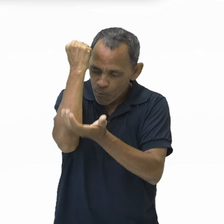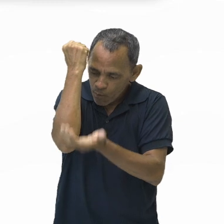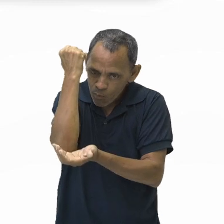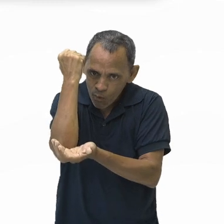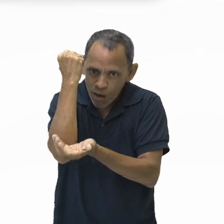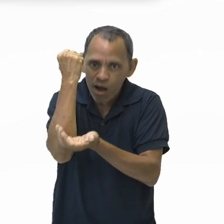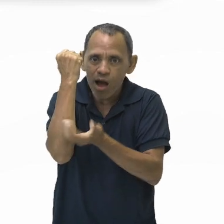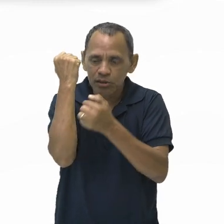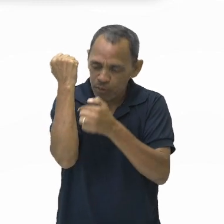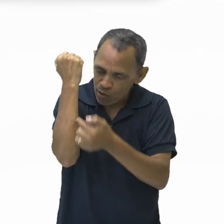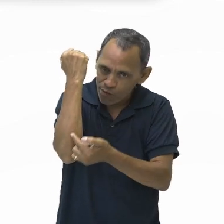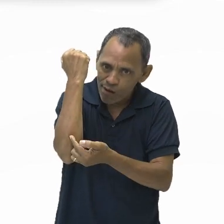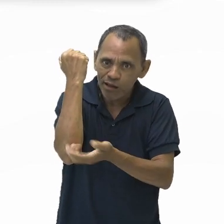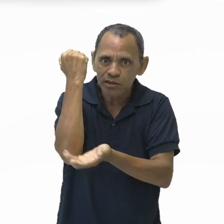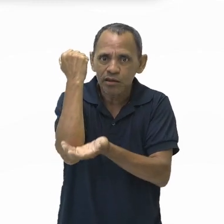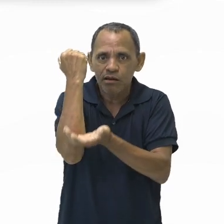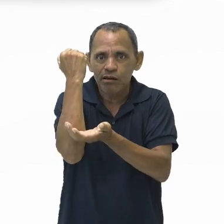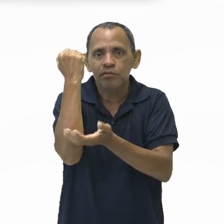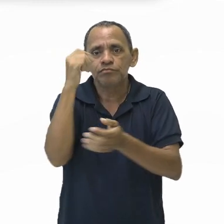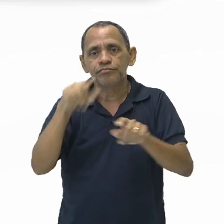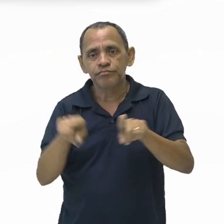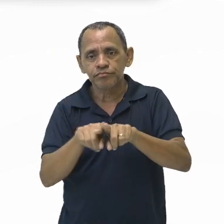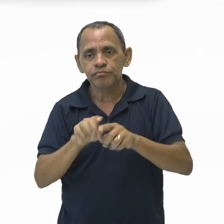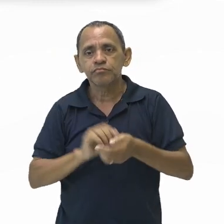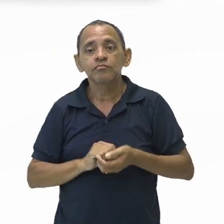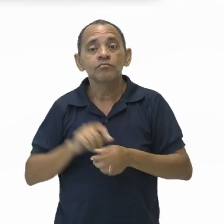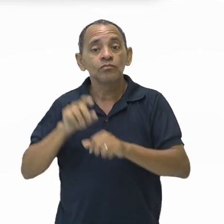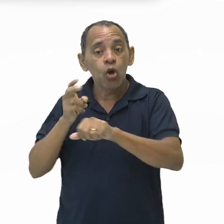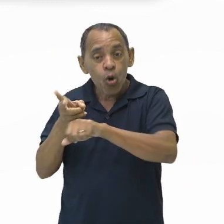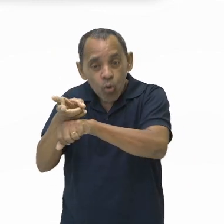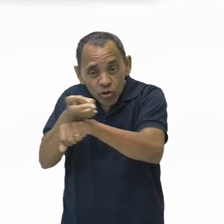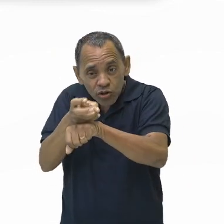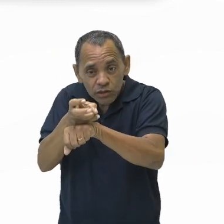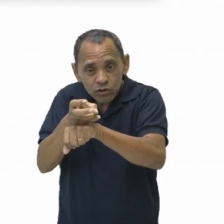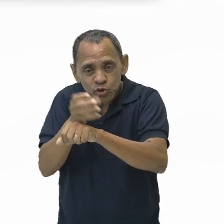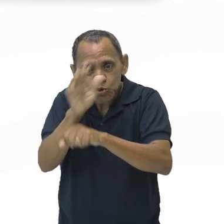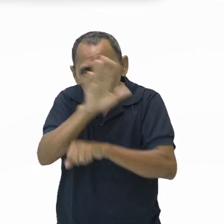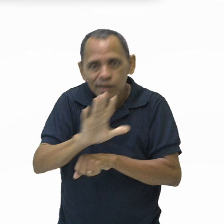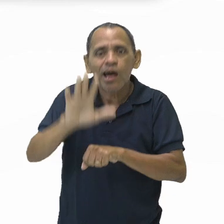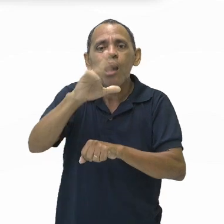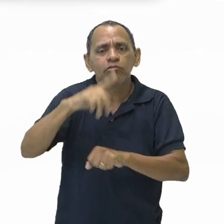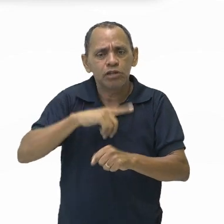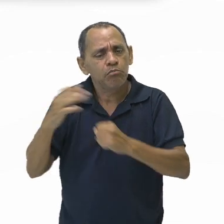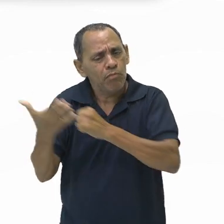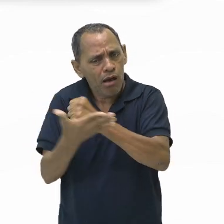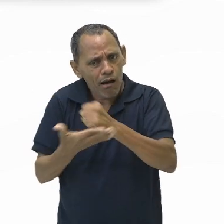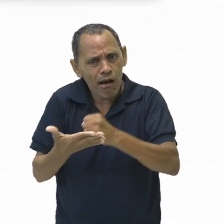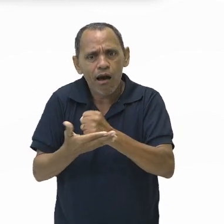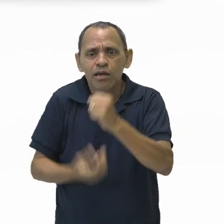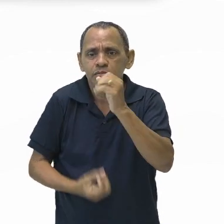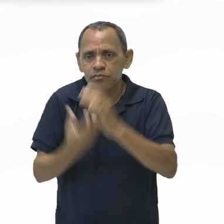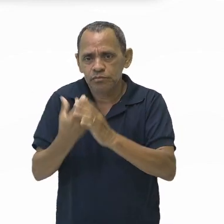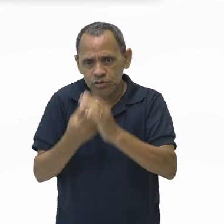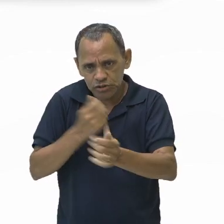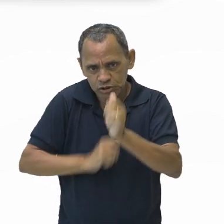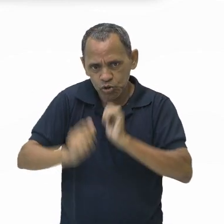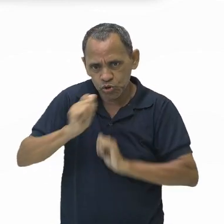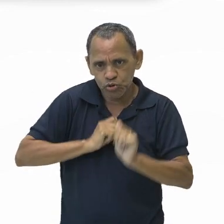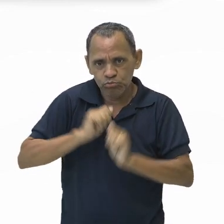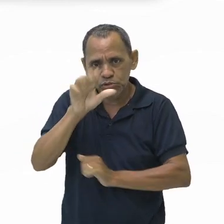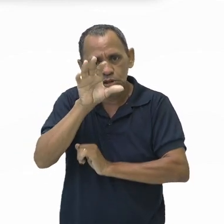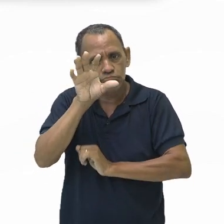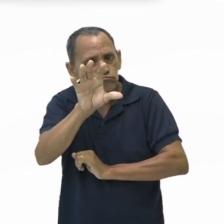Mas o extrativismo, de maneira geral, tem sido uma grande base, né, da produção econômica na